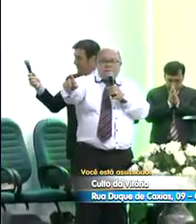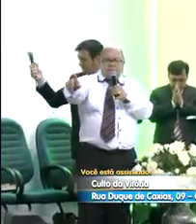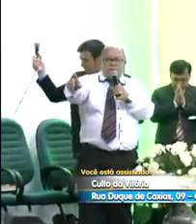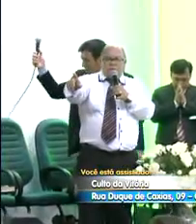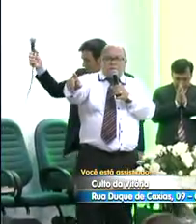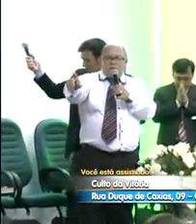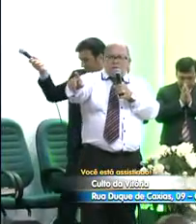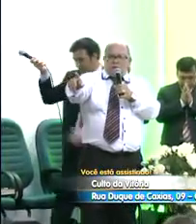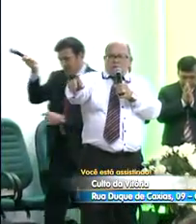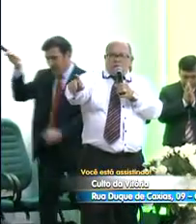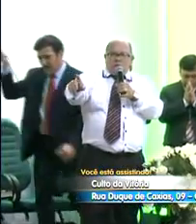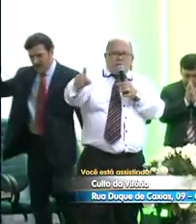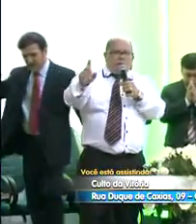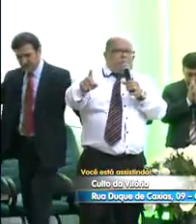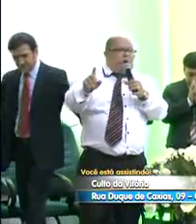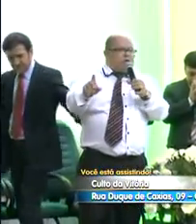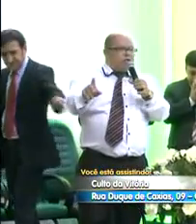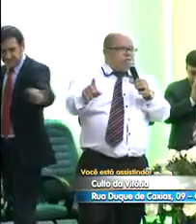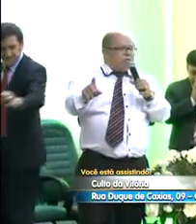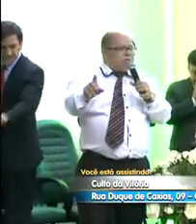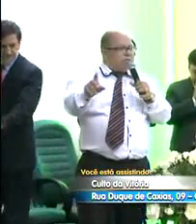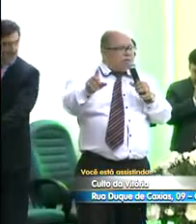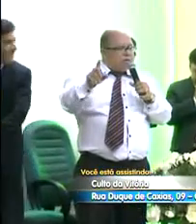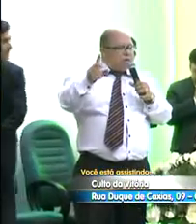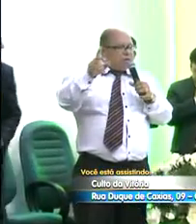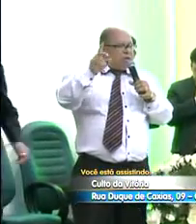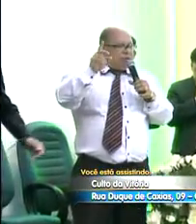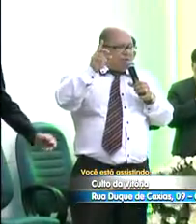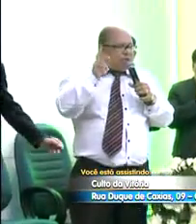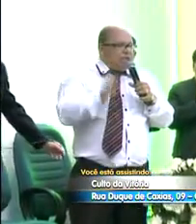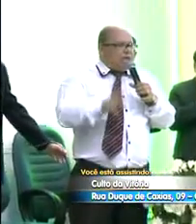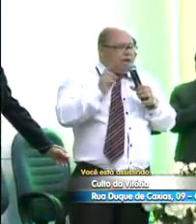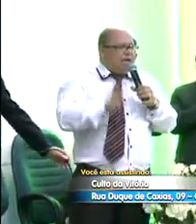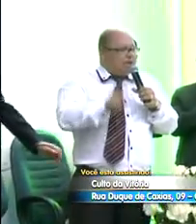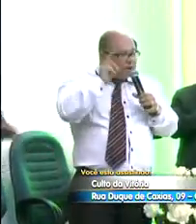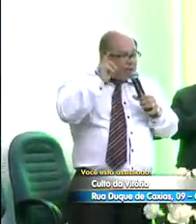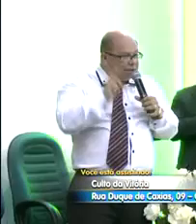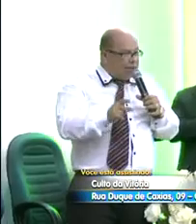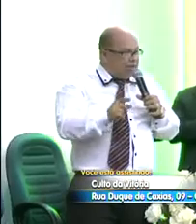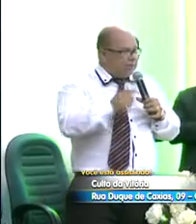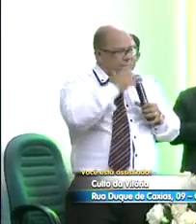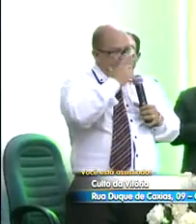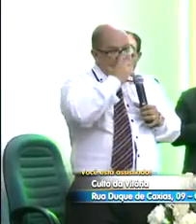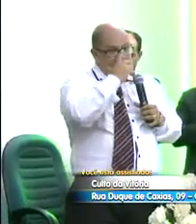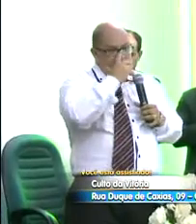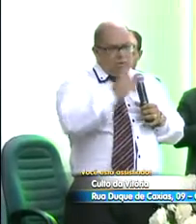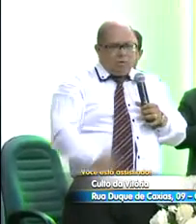para mim. Eu não posso deixar vocês saírem daqui